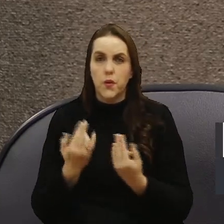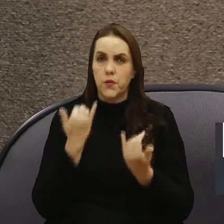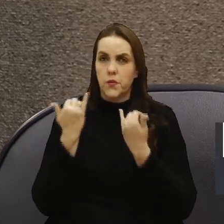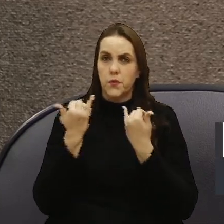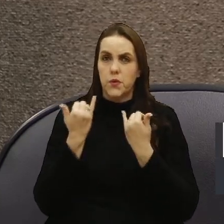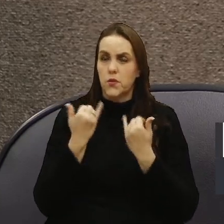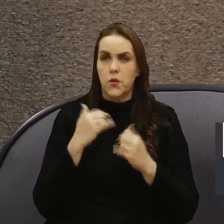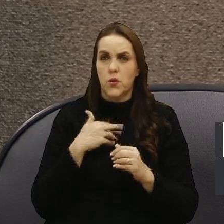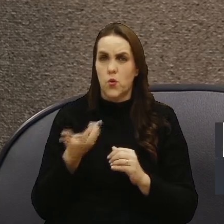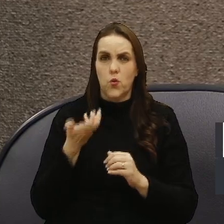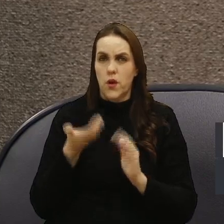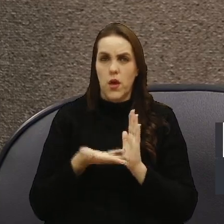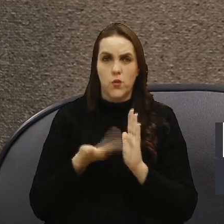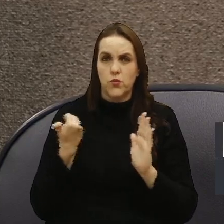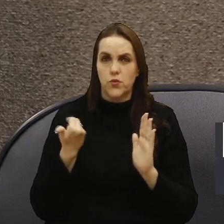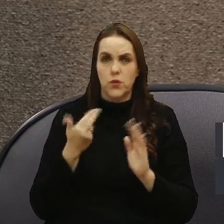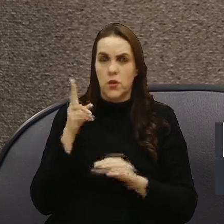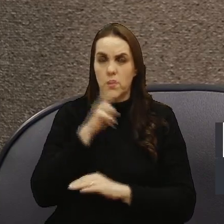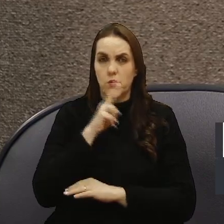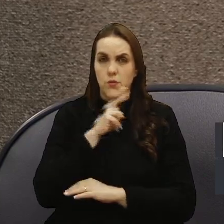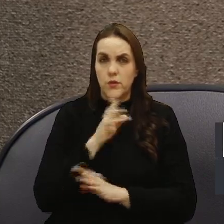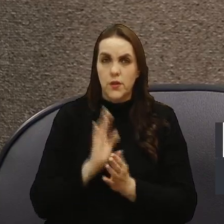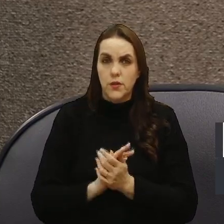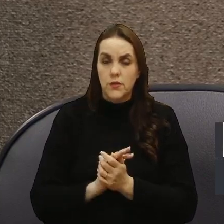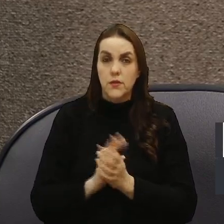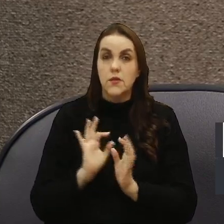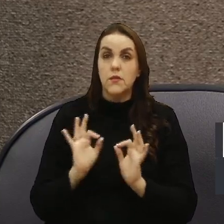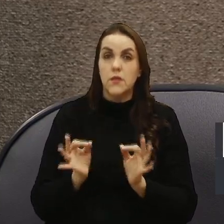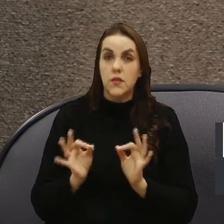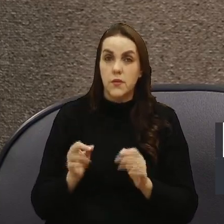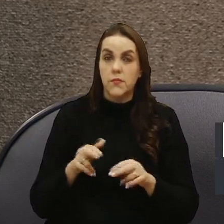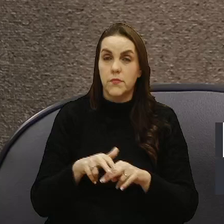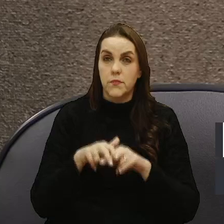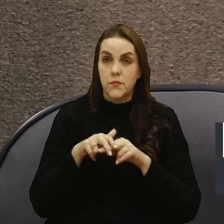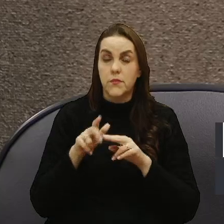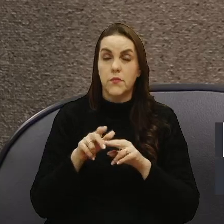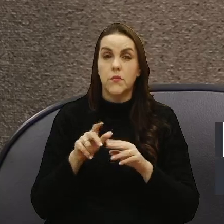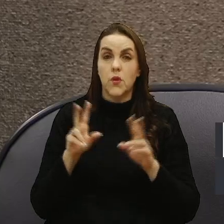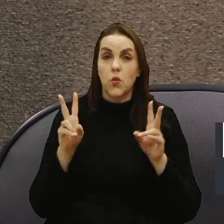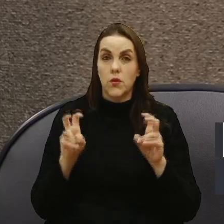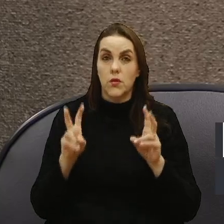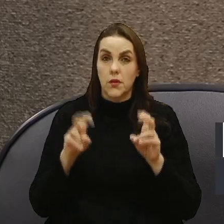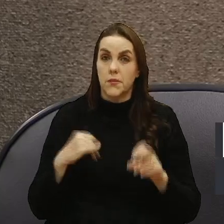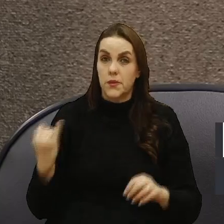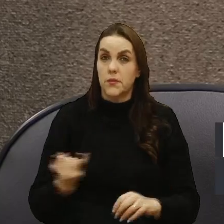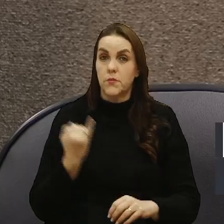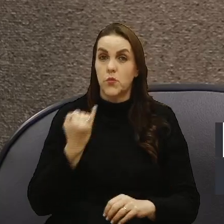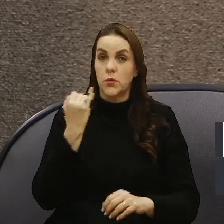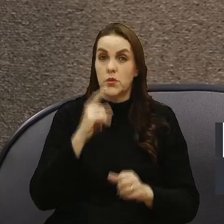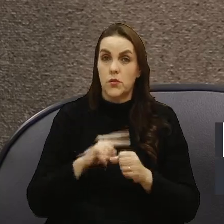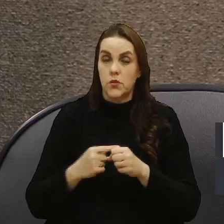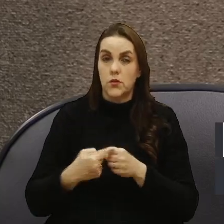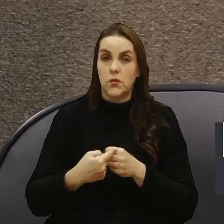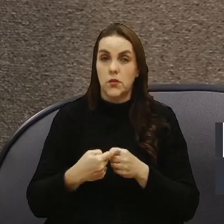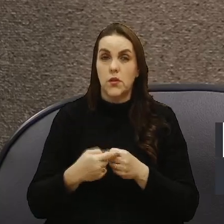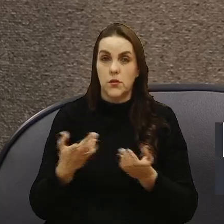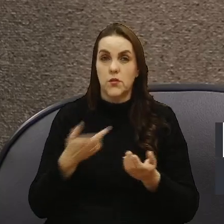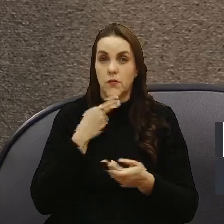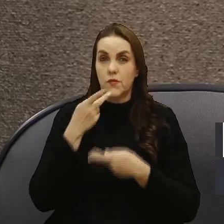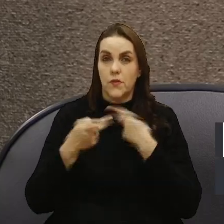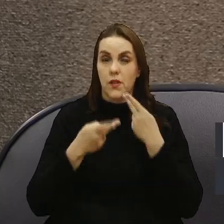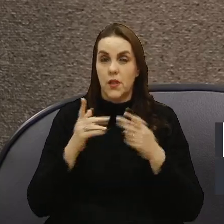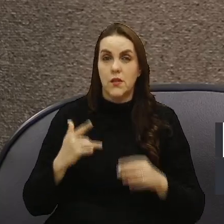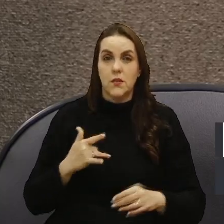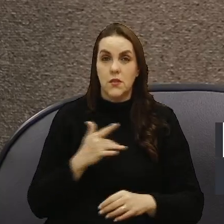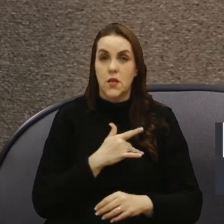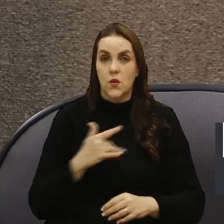de retirar a questão do regime de urgência, exatamente porque é um tema caro para a nossa cidade falar de saúde pública. E a gente só